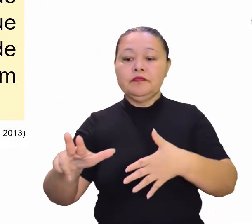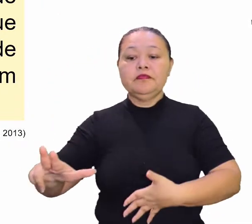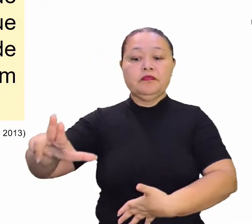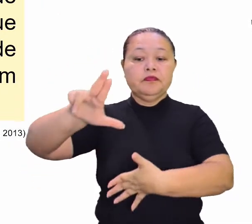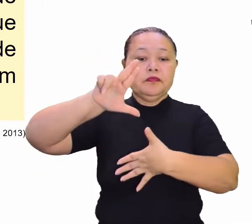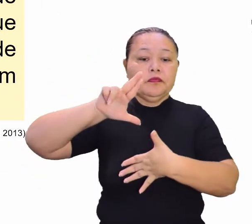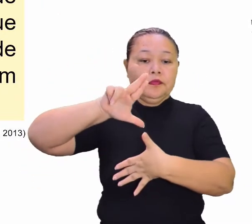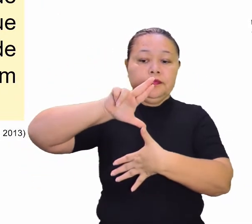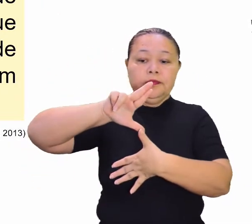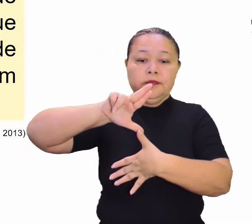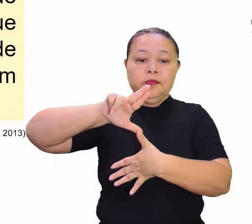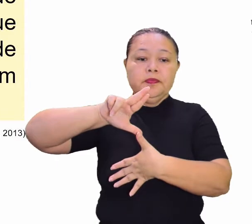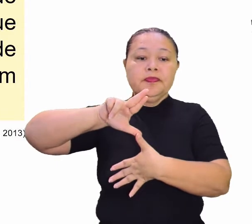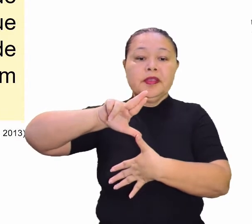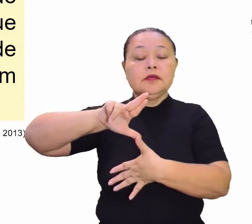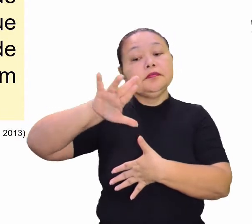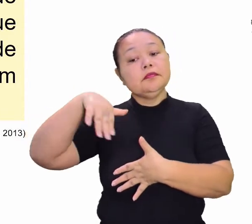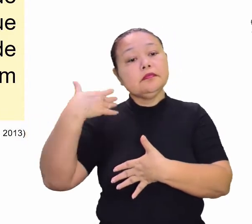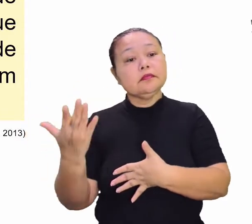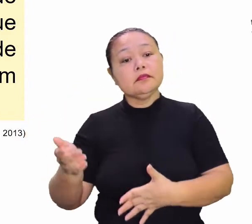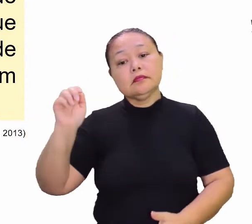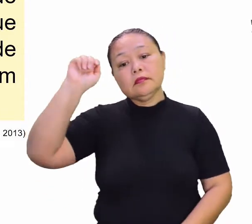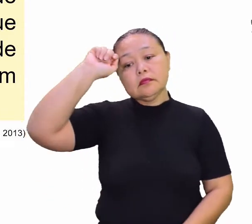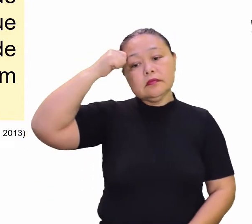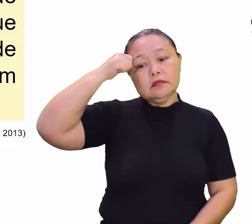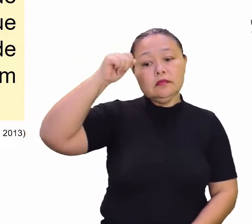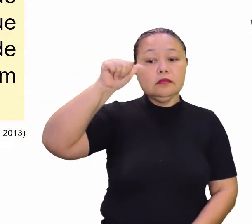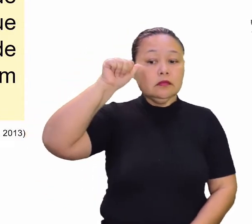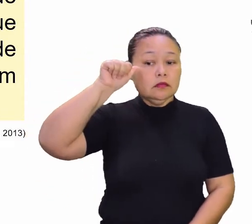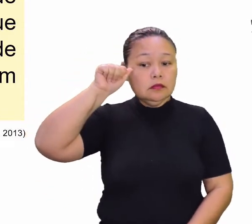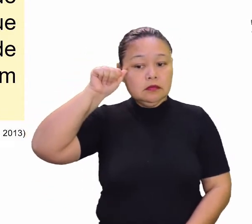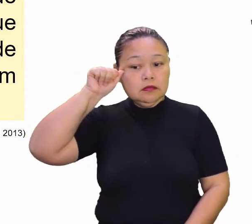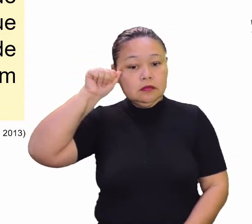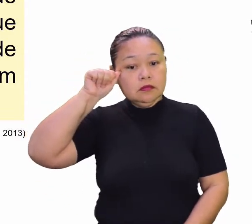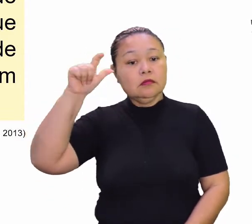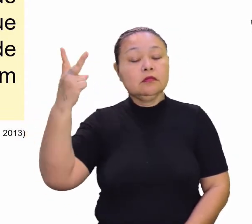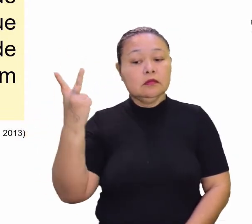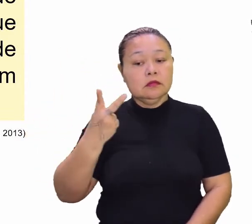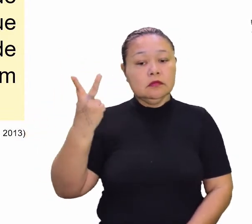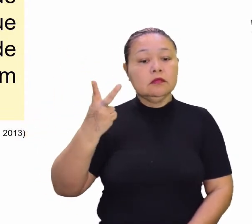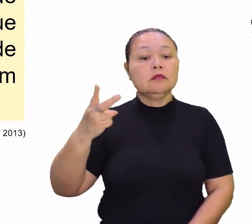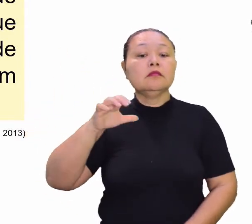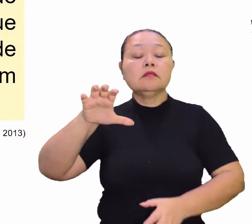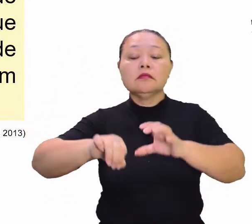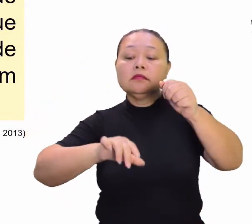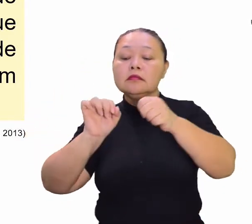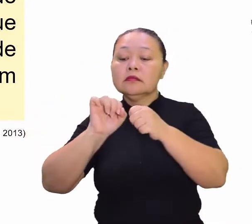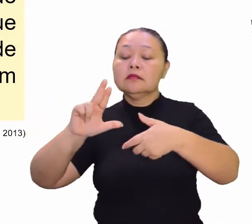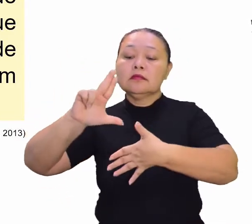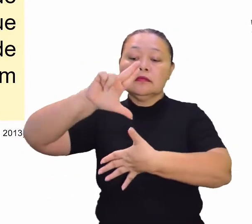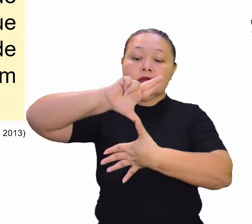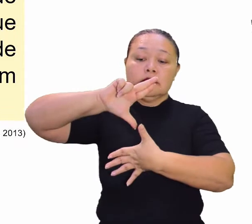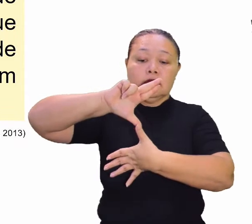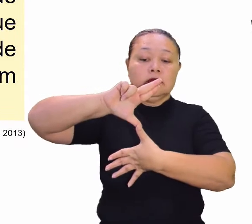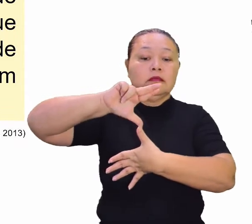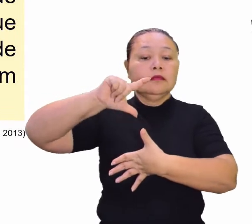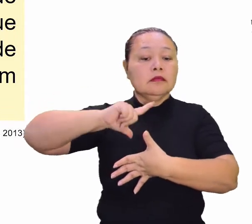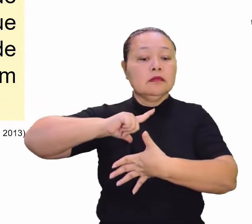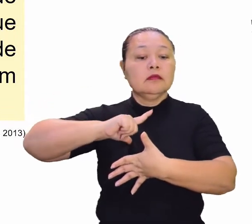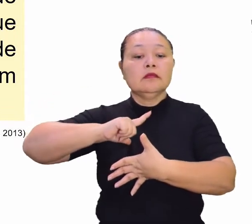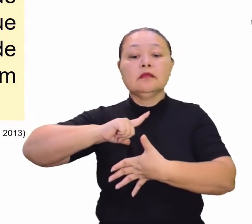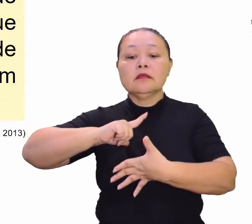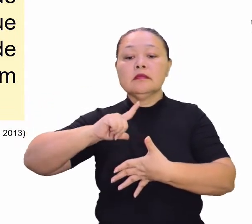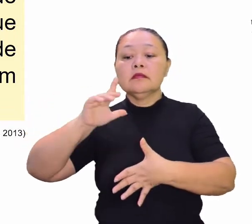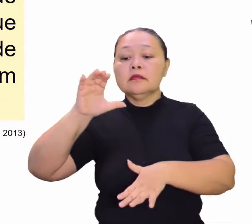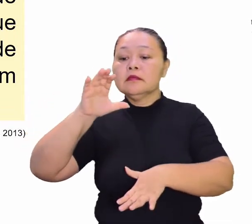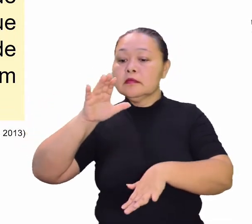América Latina. Assim como na África e na Ásia, a colonização da América Latina prevaleceu